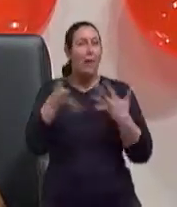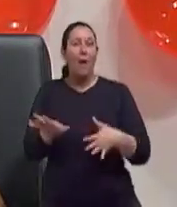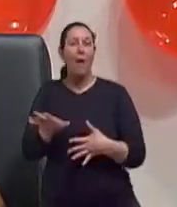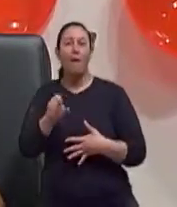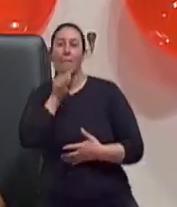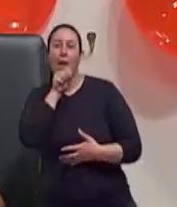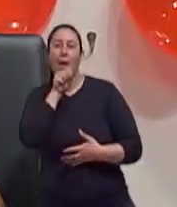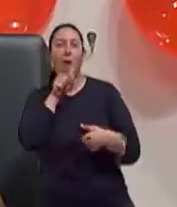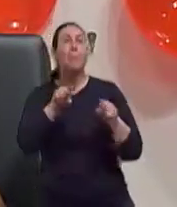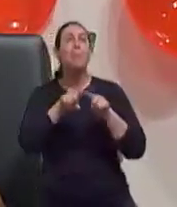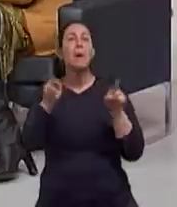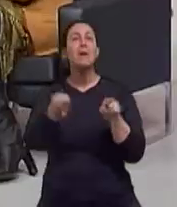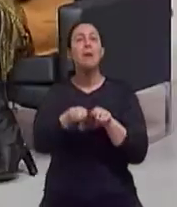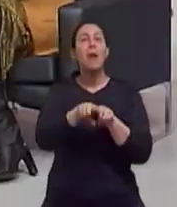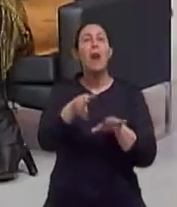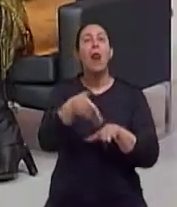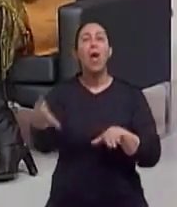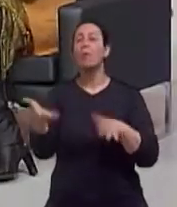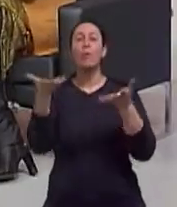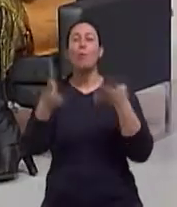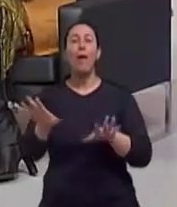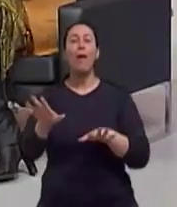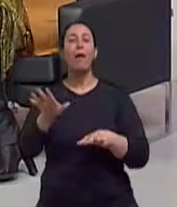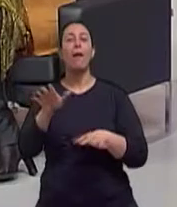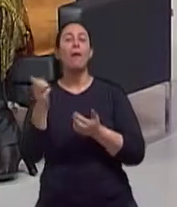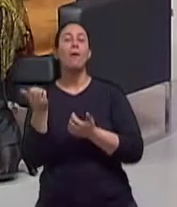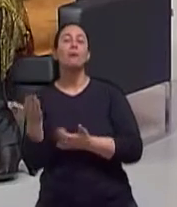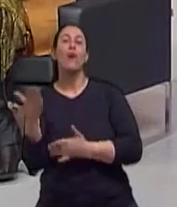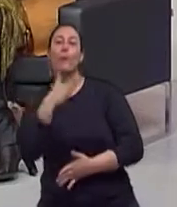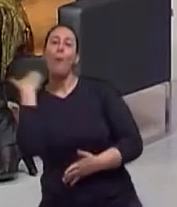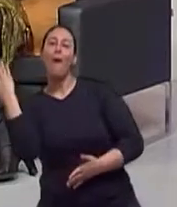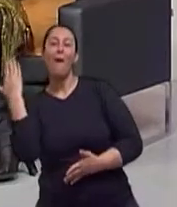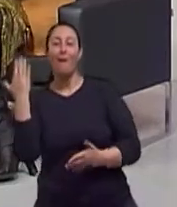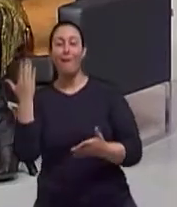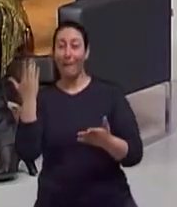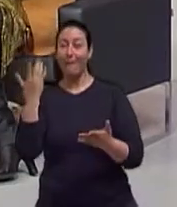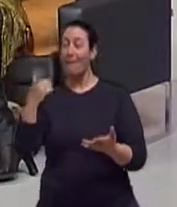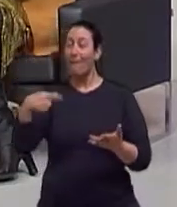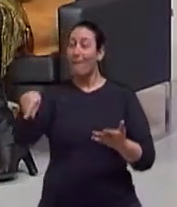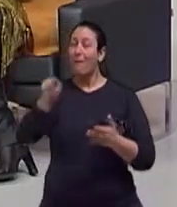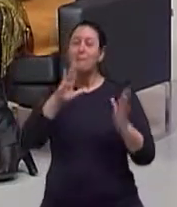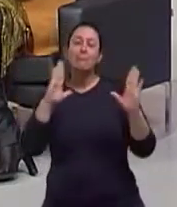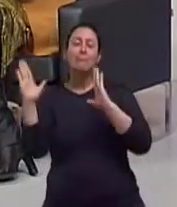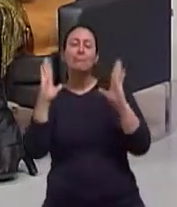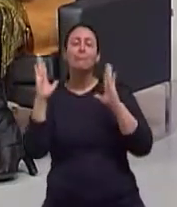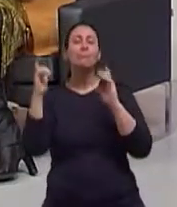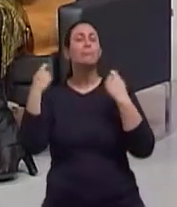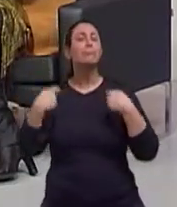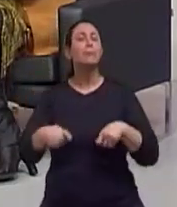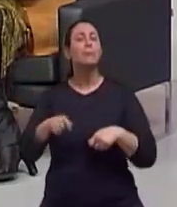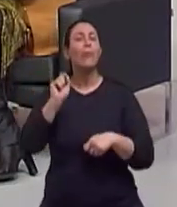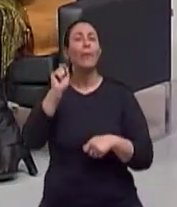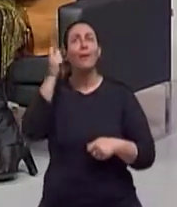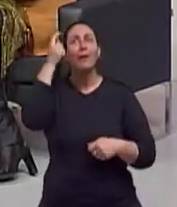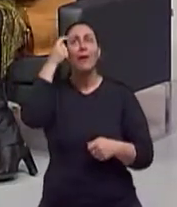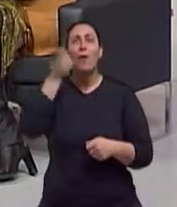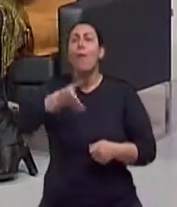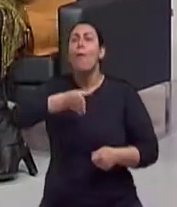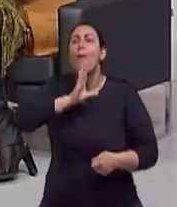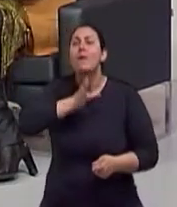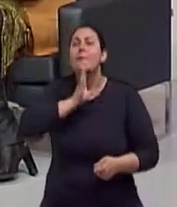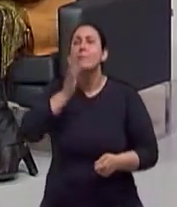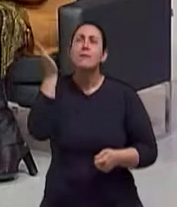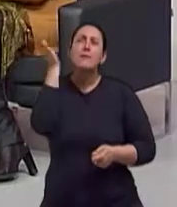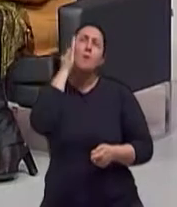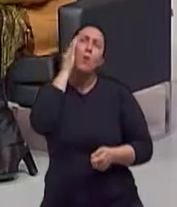gente viver muito né aceitação da faixa etária o conhecimento o que que é ser velho